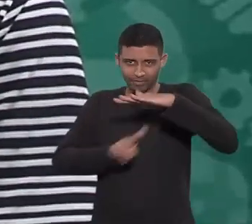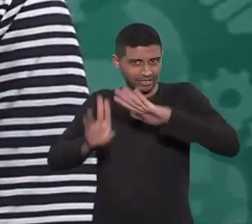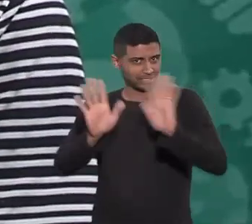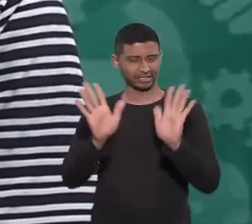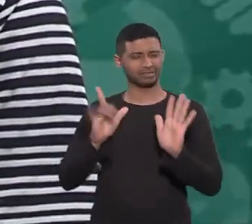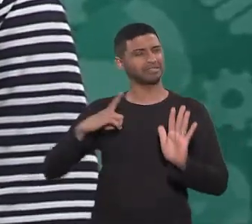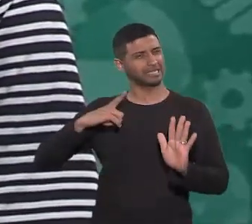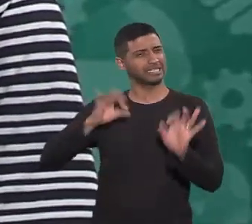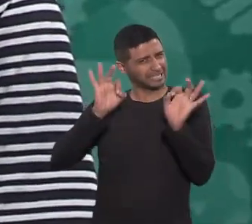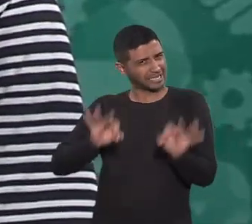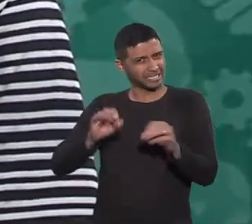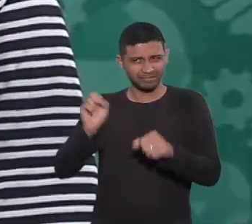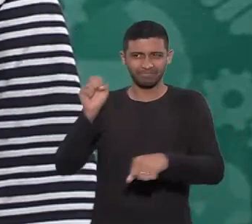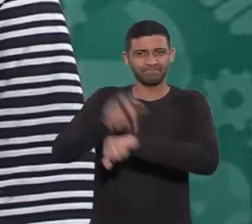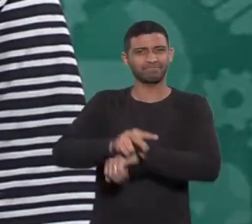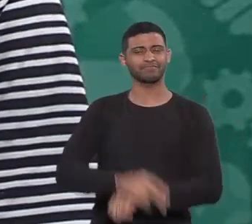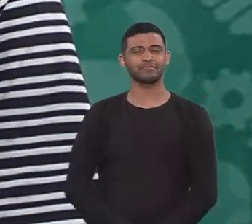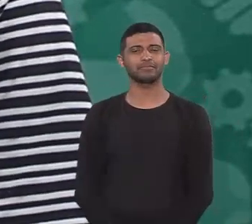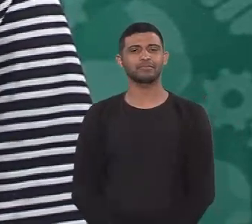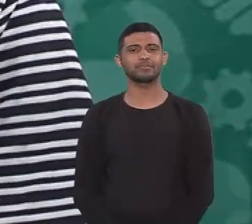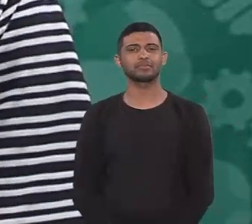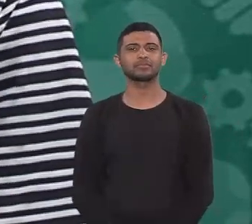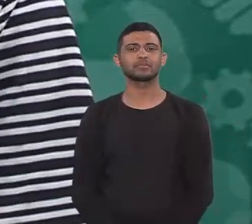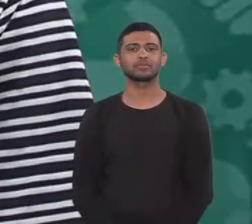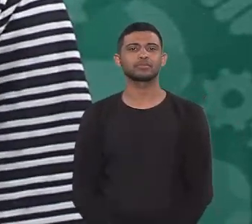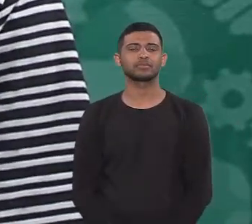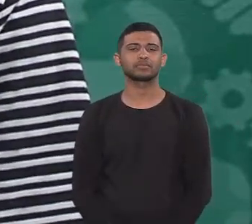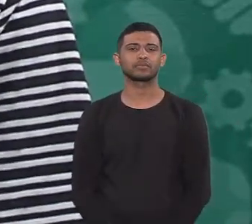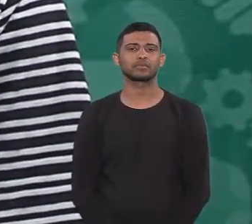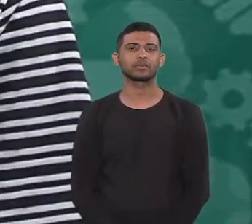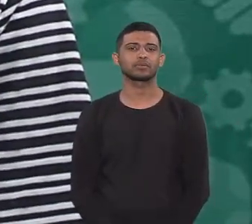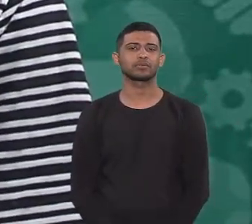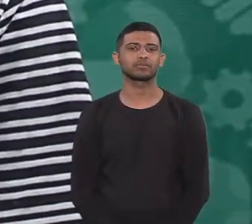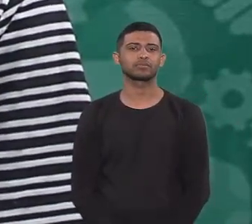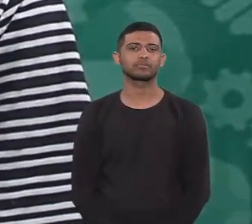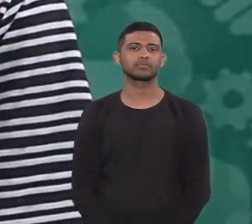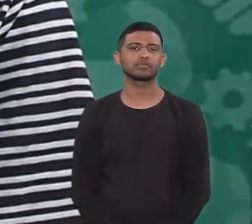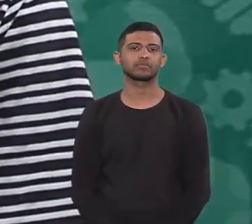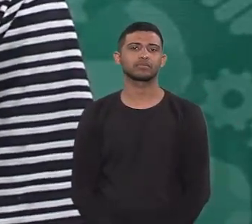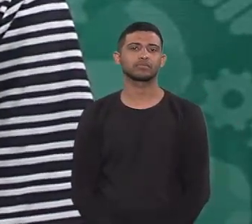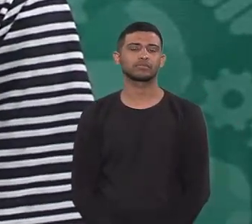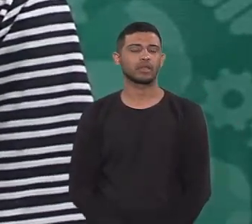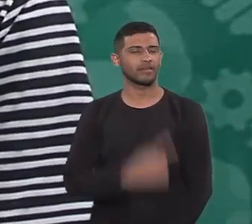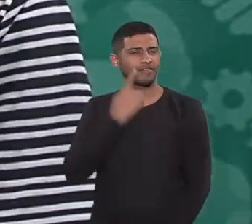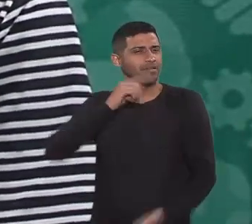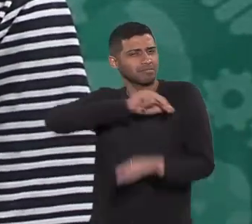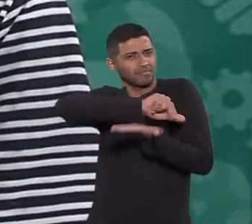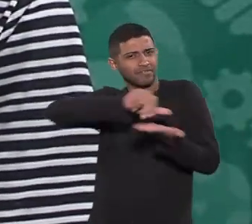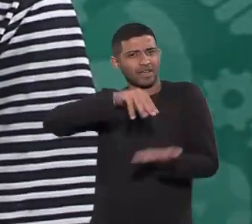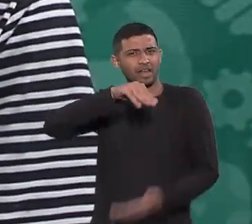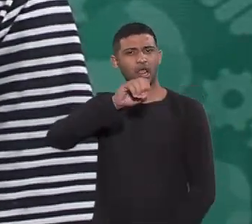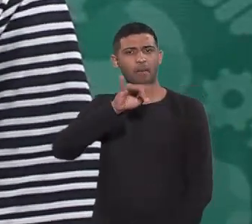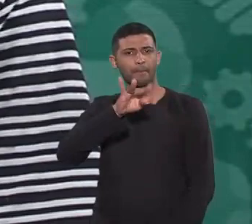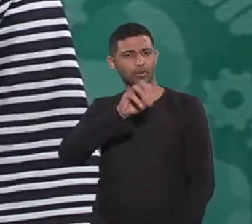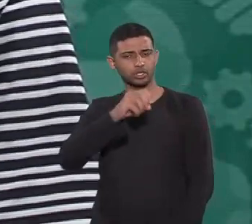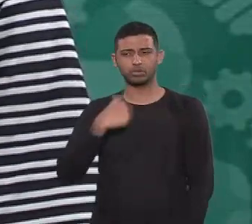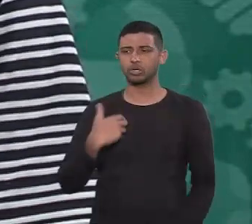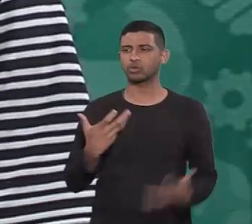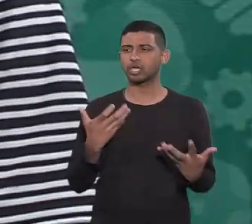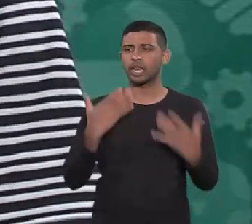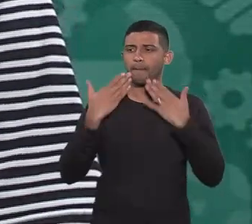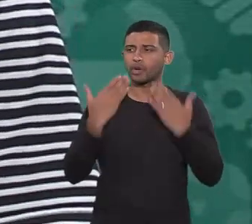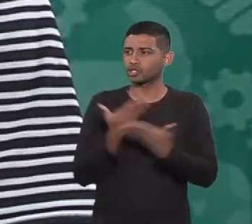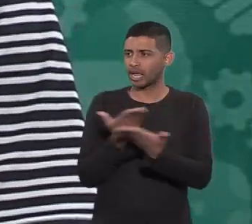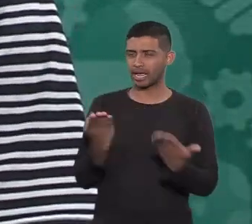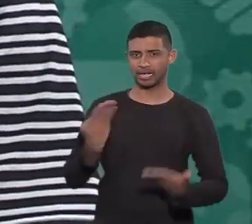mas vou entrar com certeza. E então, esses motivos, sabe? Eu queria,